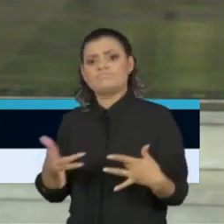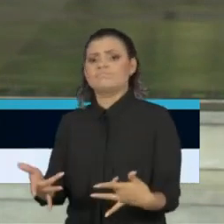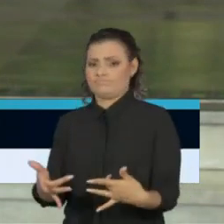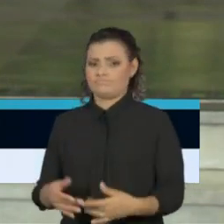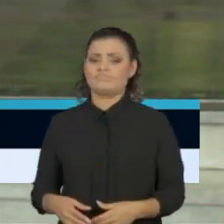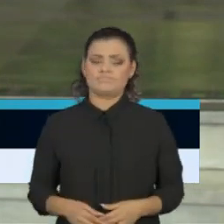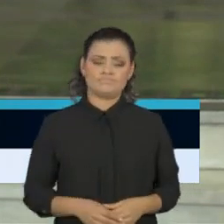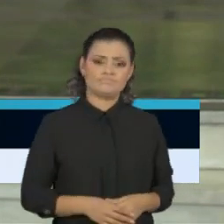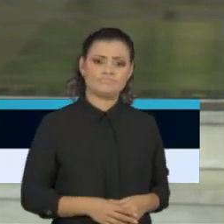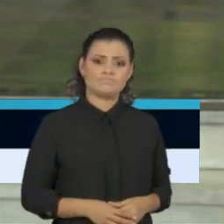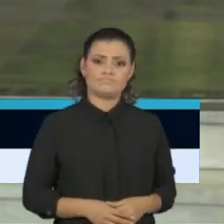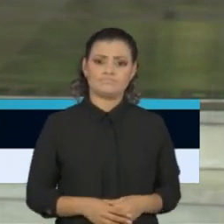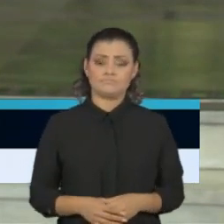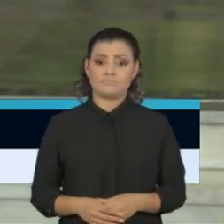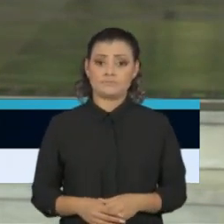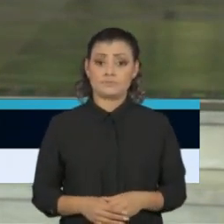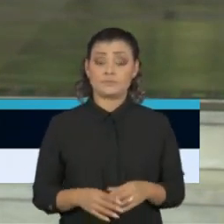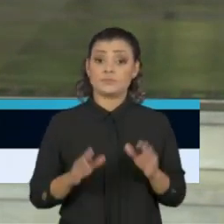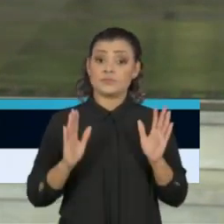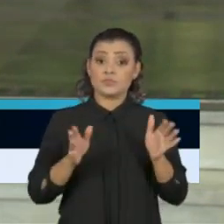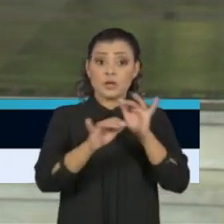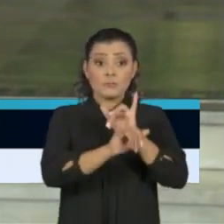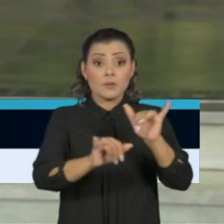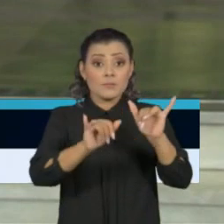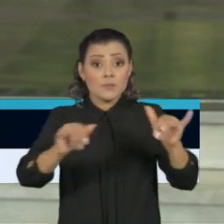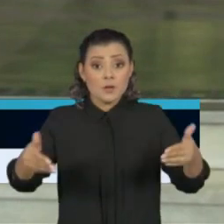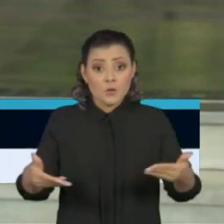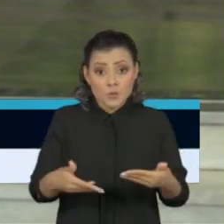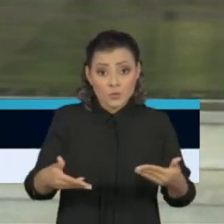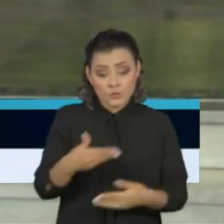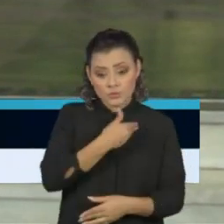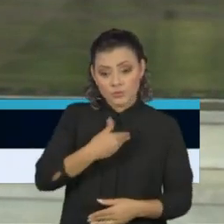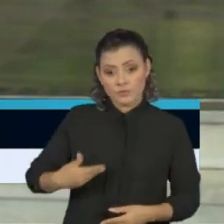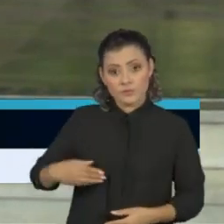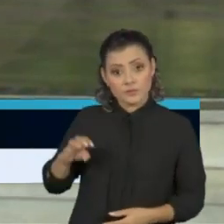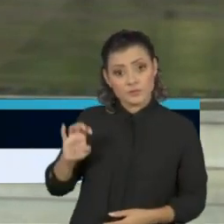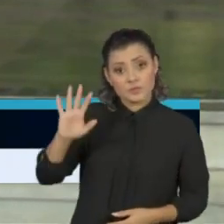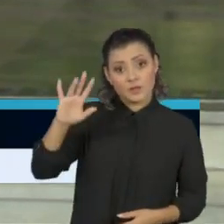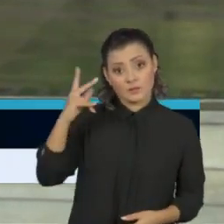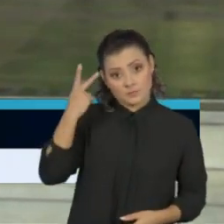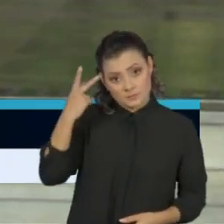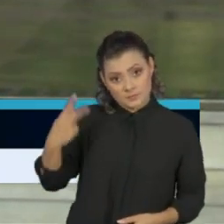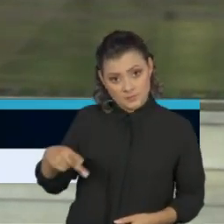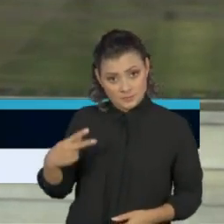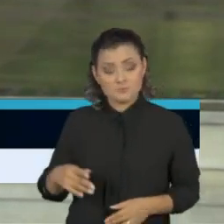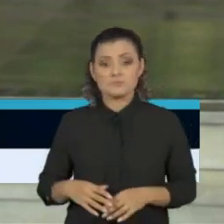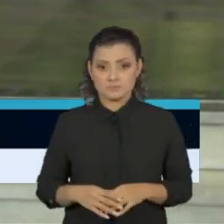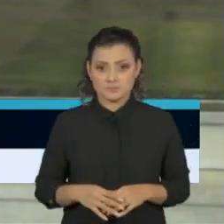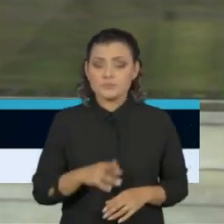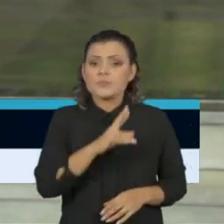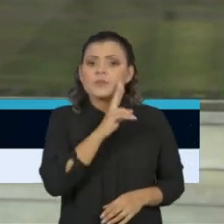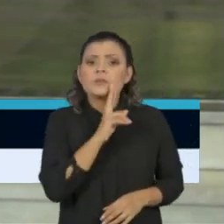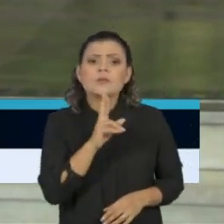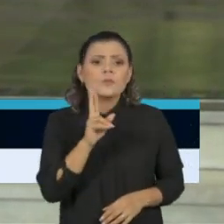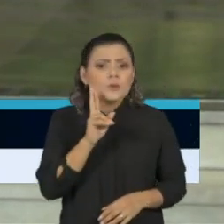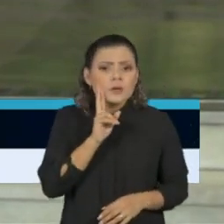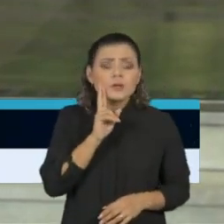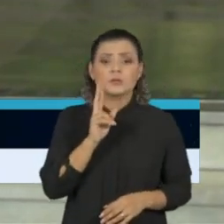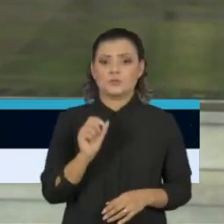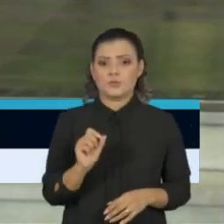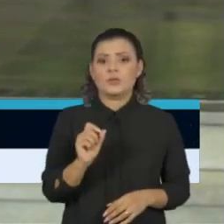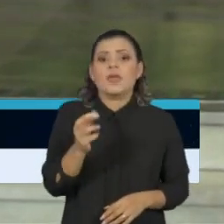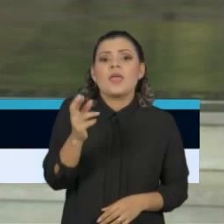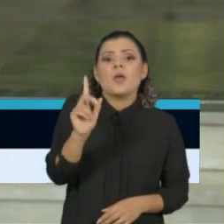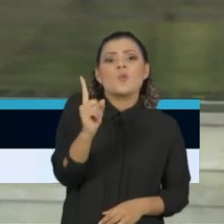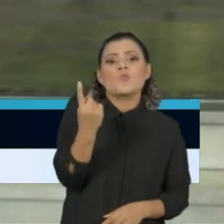solidariedade. Dos anúncios de hoje do governo do estado de São Paulo. Restaurantes Bom Prato.